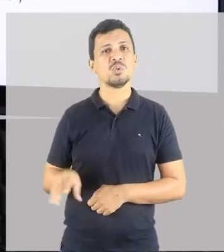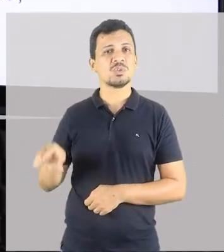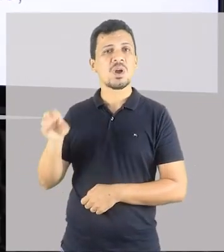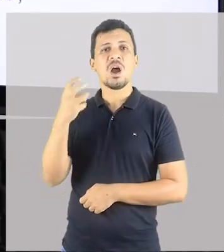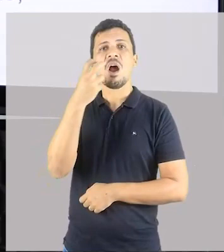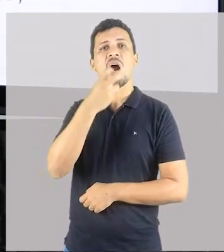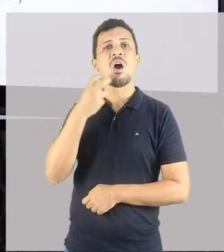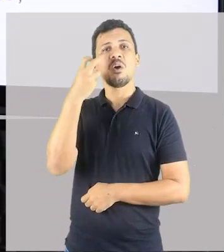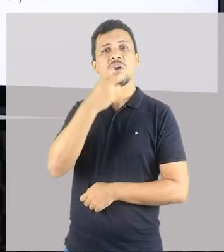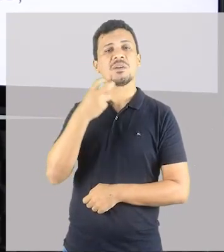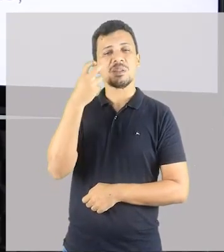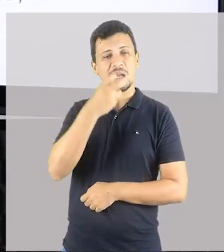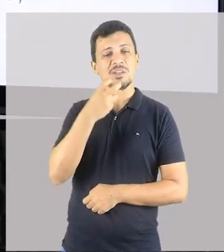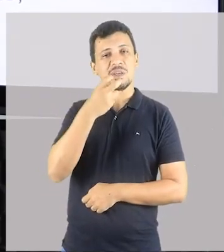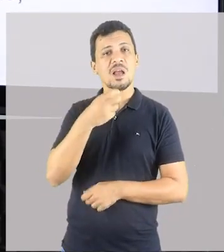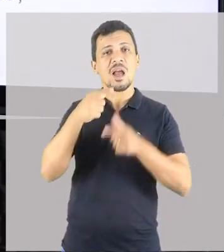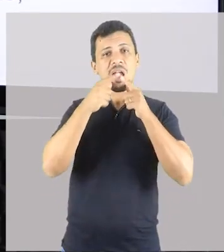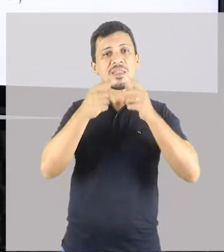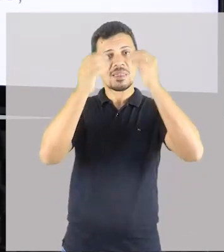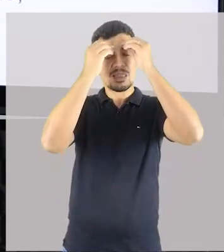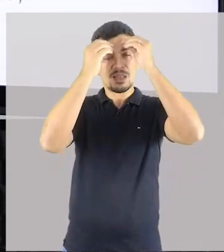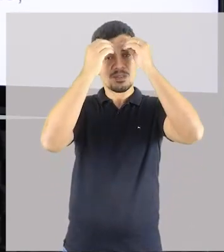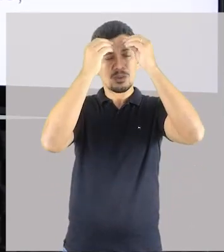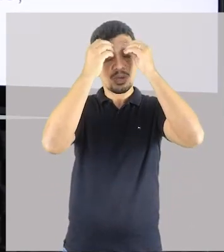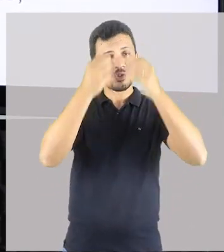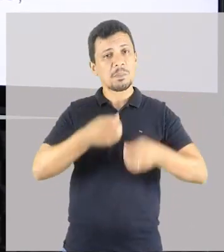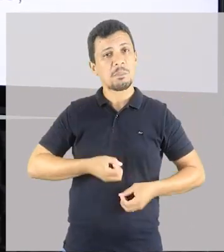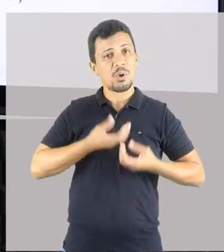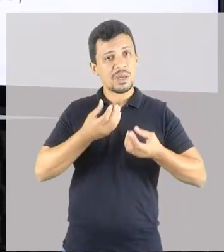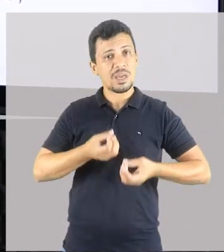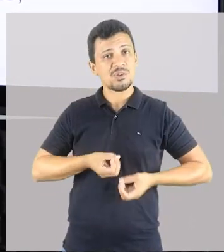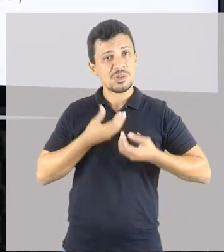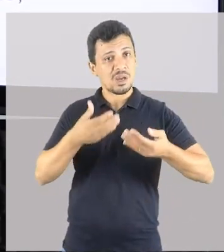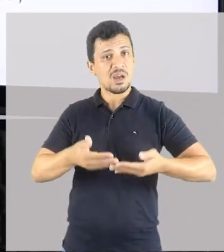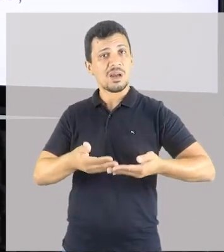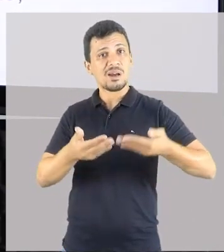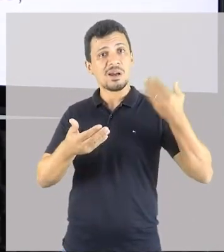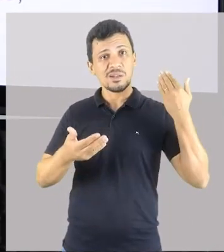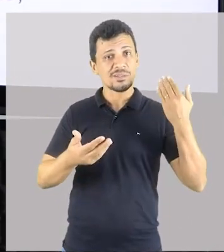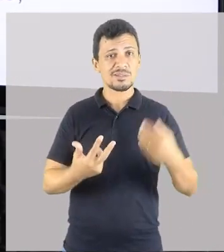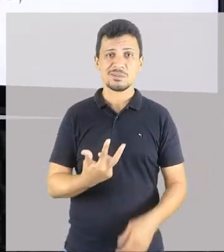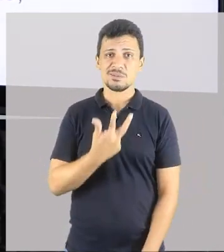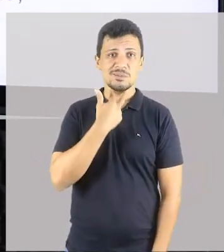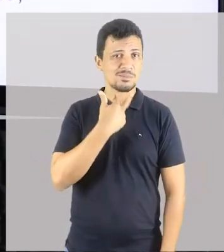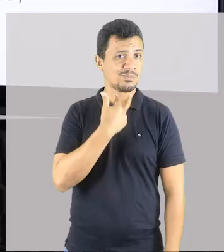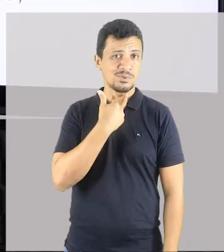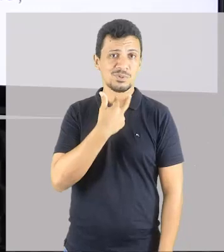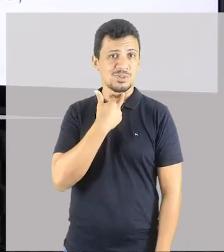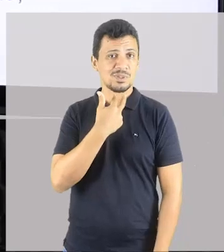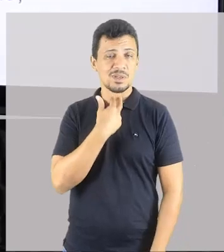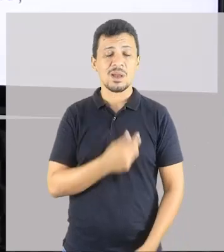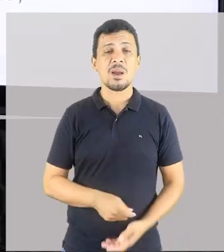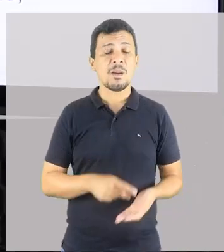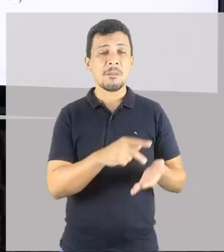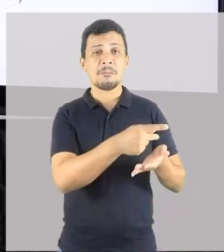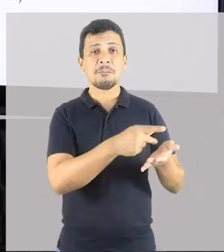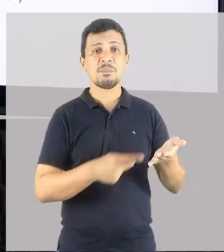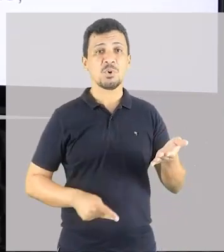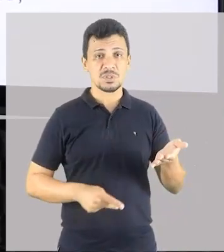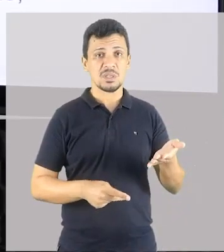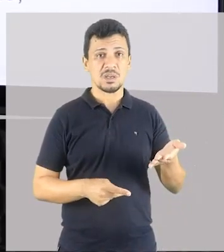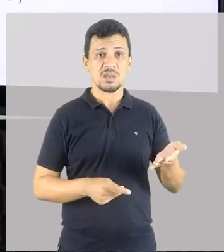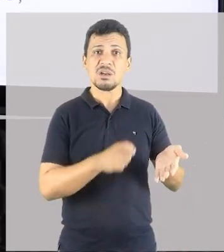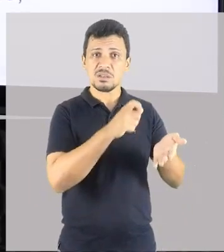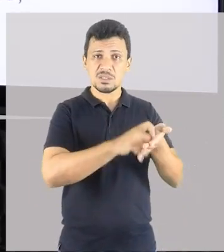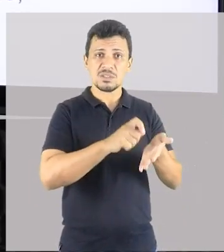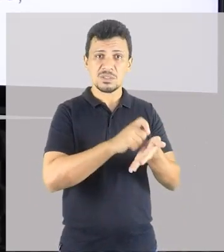na linguagem poética, que não era antes possível, né? A poesia era uma produção formal, certo? Exigia